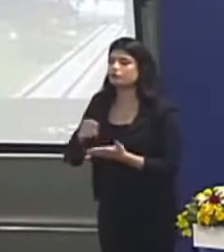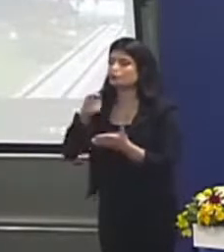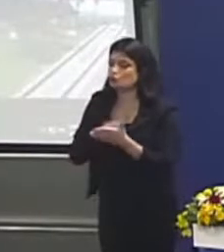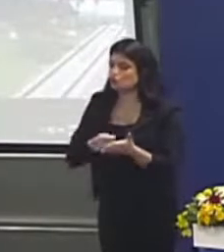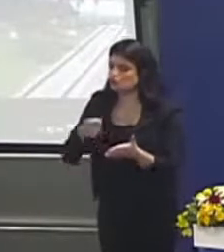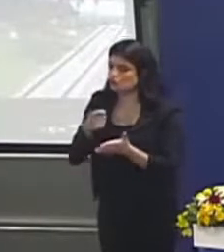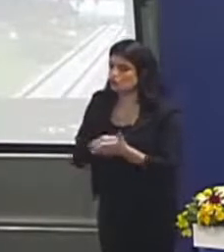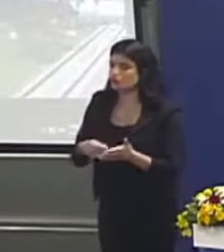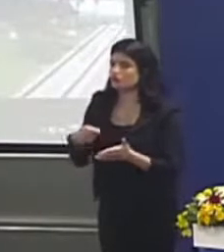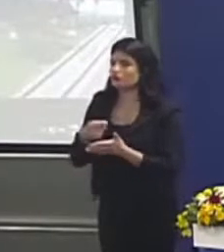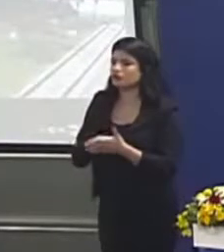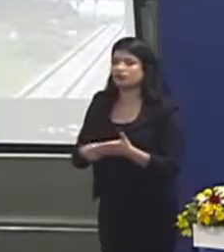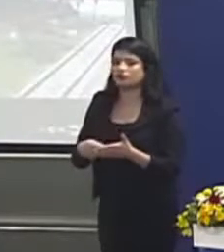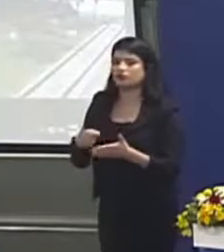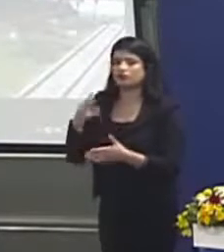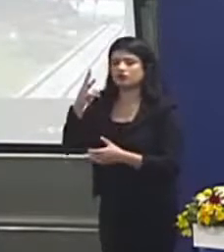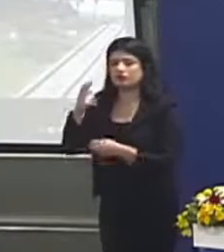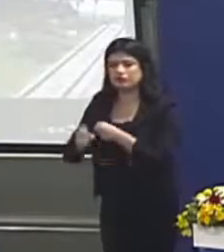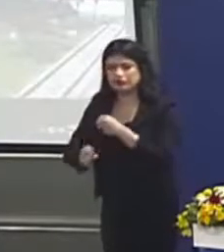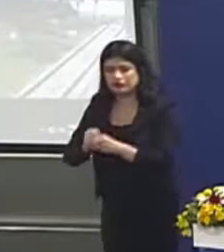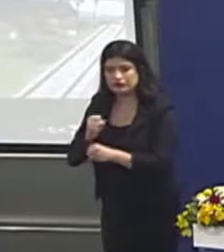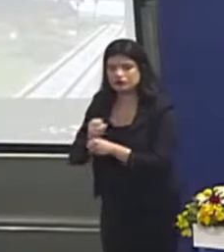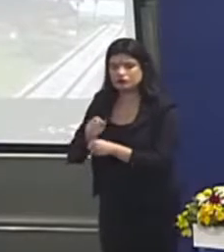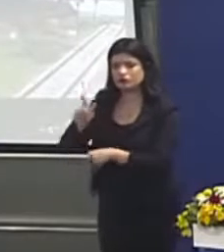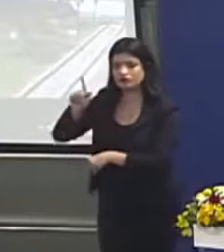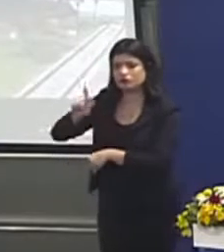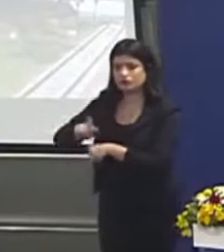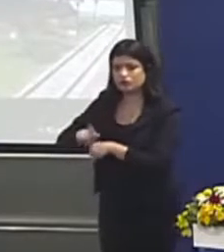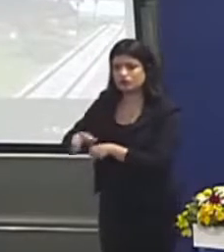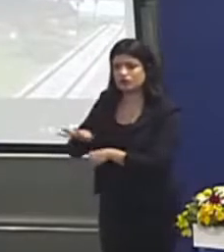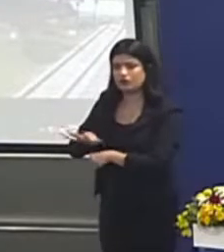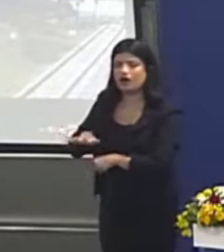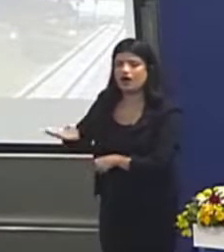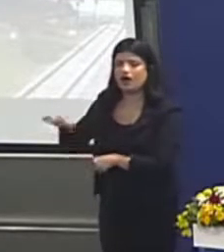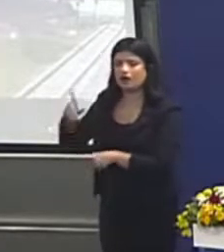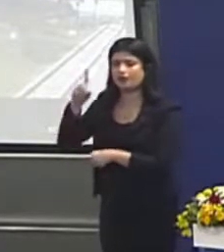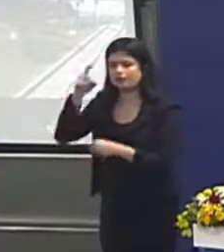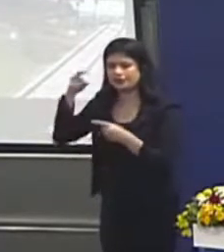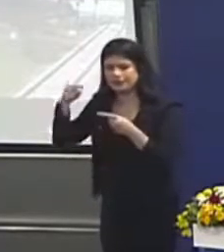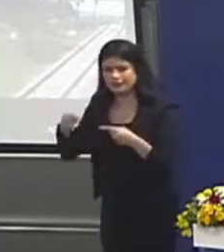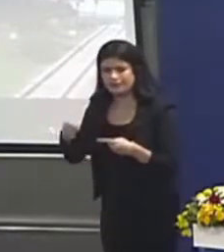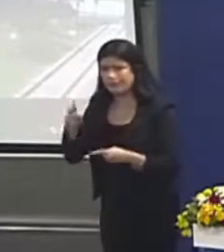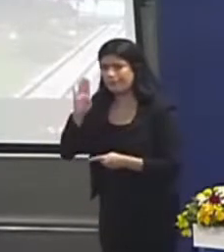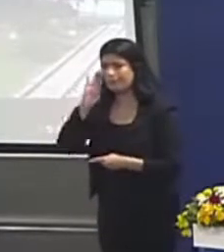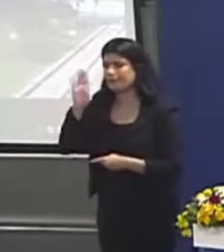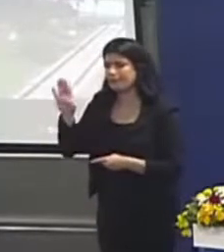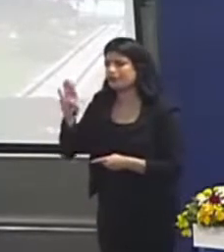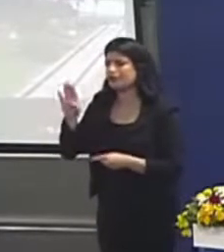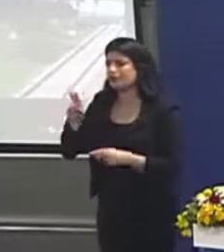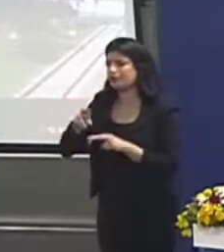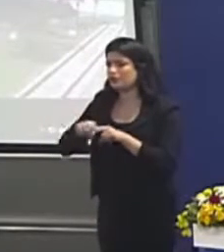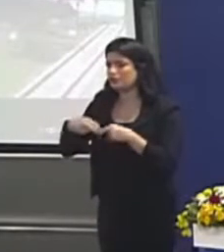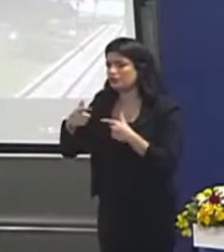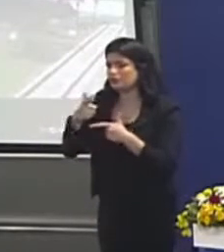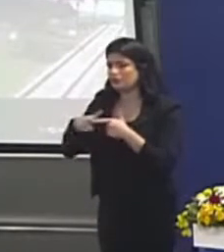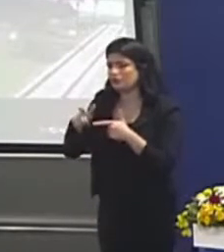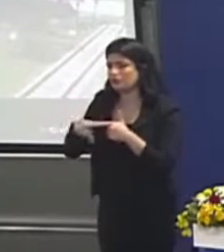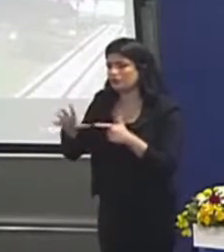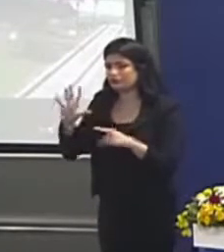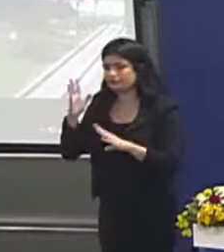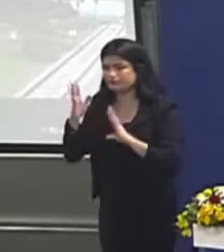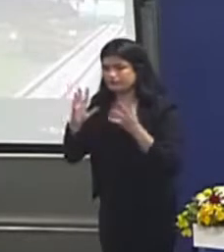enfrentaram esses três últimos anos de uma gestão cheia de desafios, principalmente